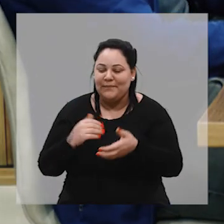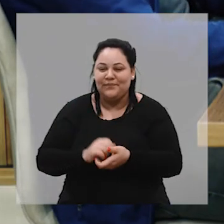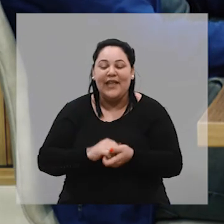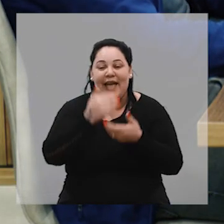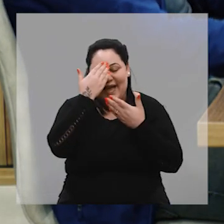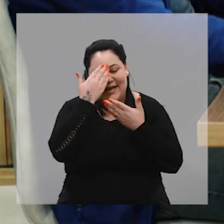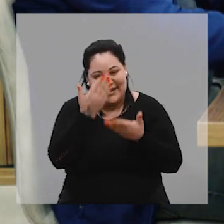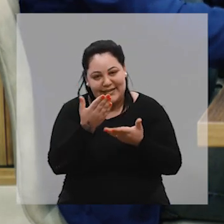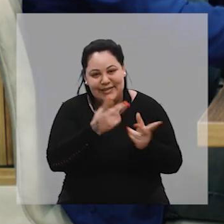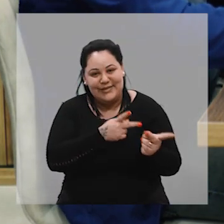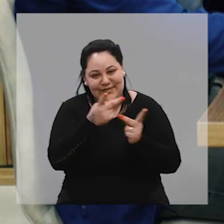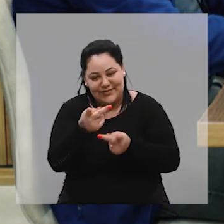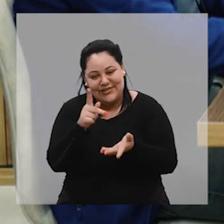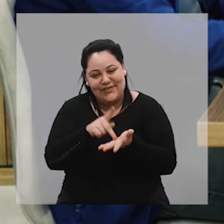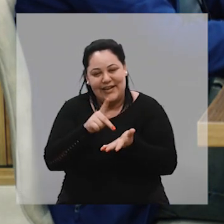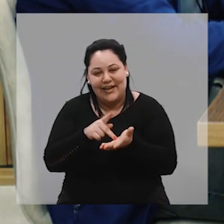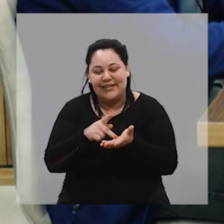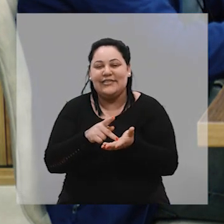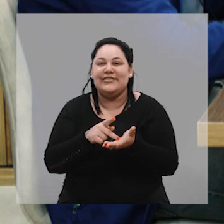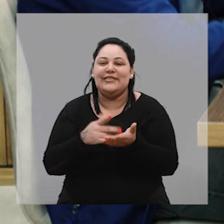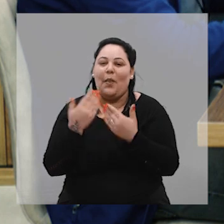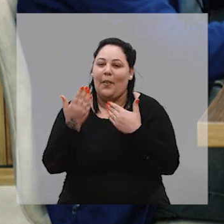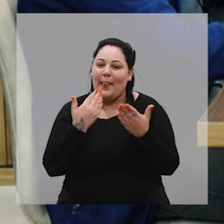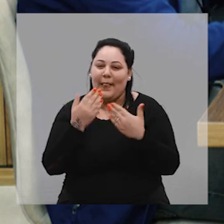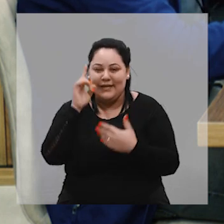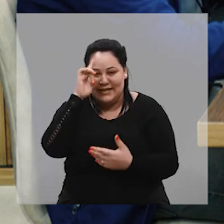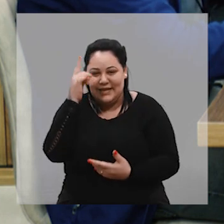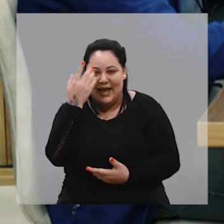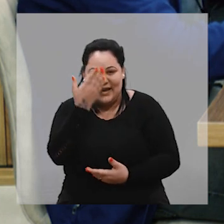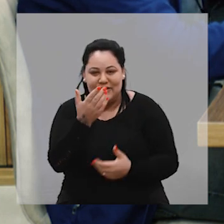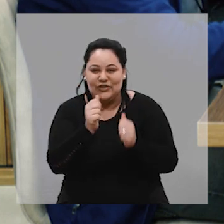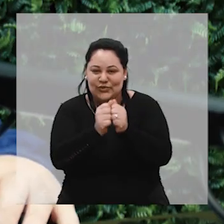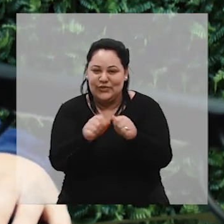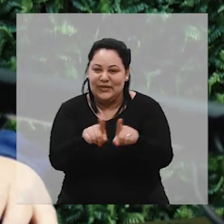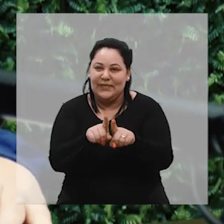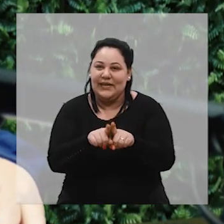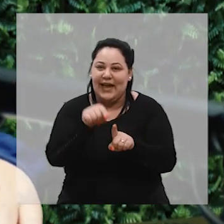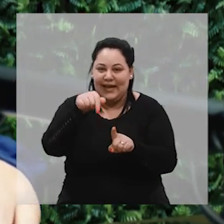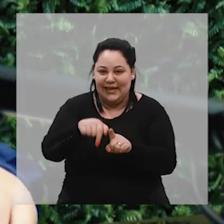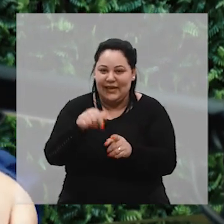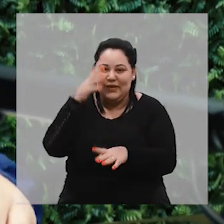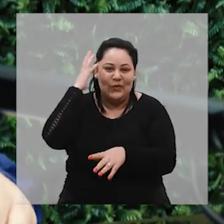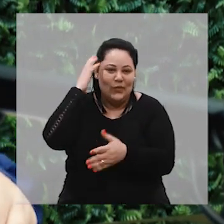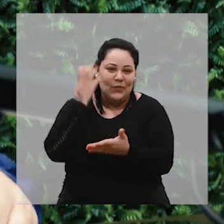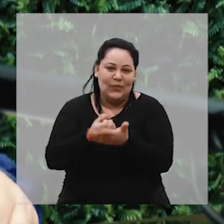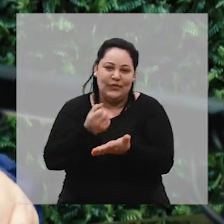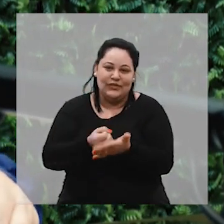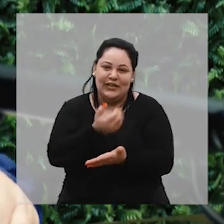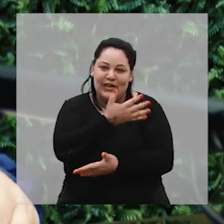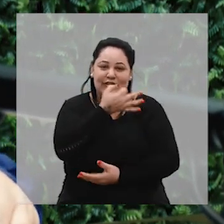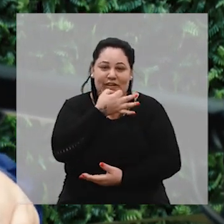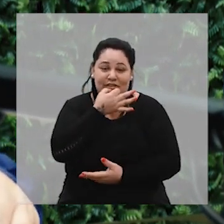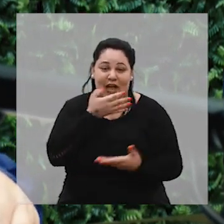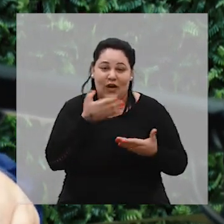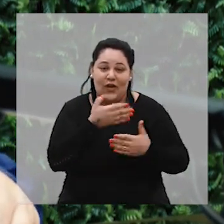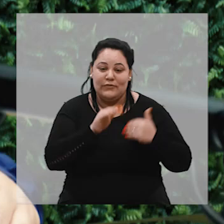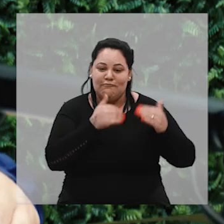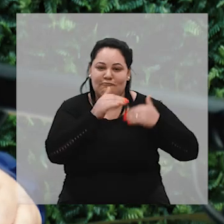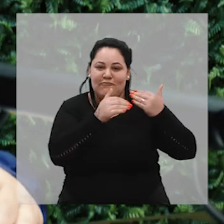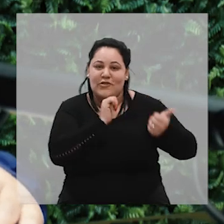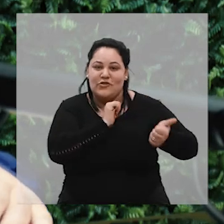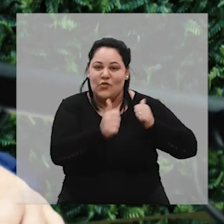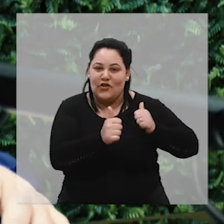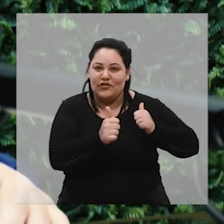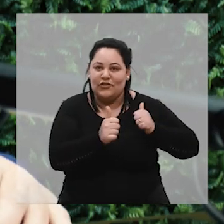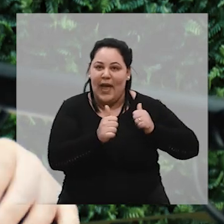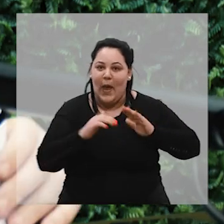eu agradeço imensamente o convite, poder trocar essa ideia com o Zé aqui no Caxias Conversa. A expectativa agora para o desenvolvimento atlético